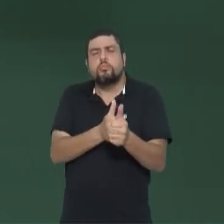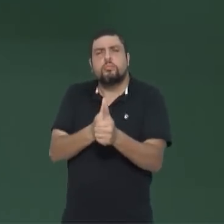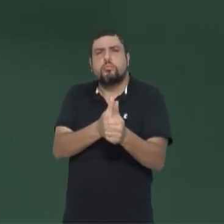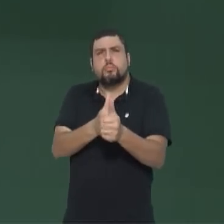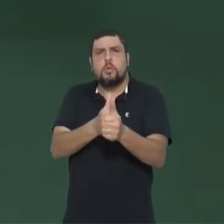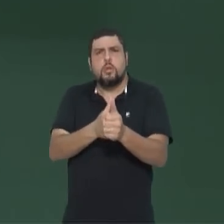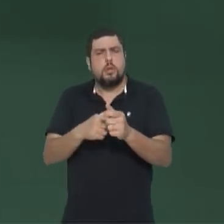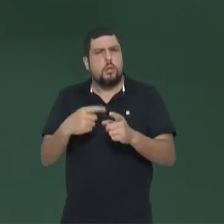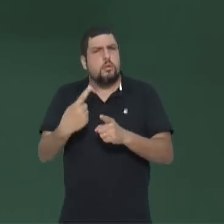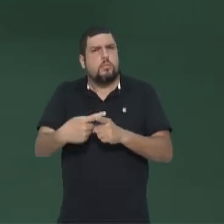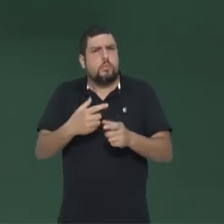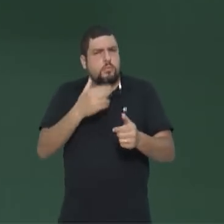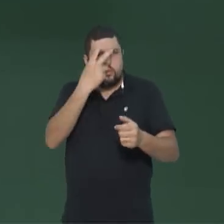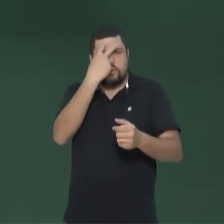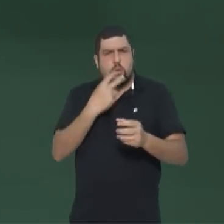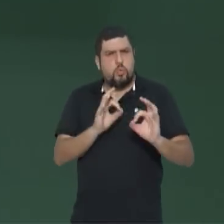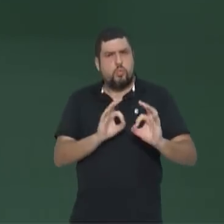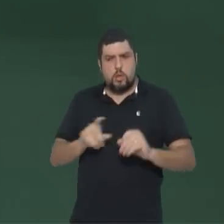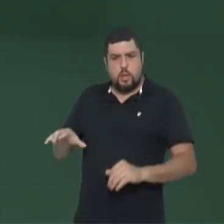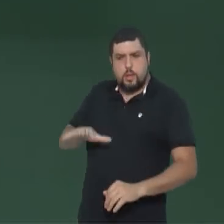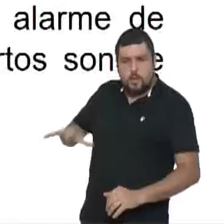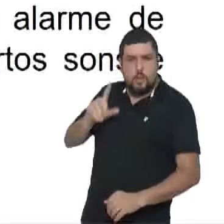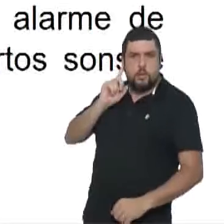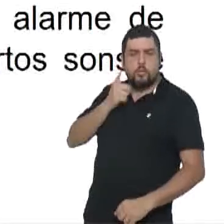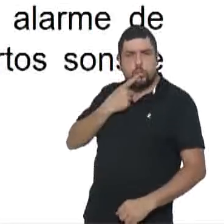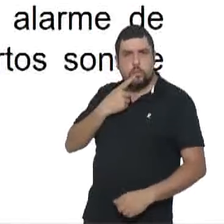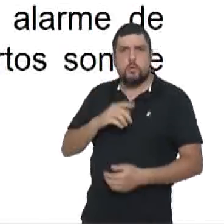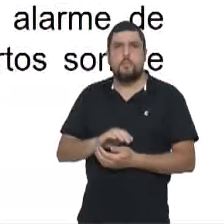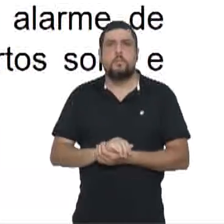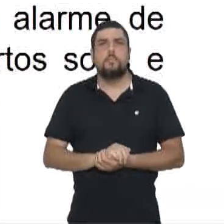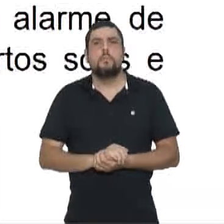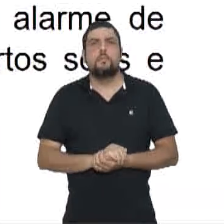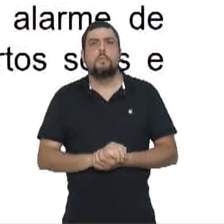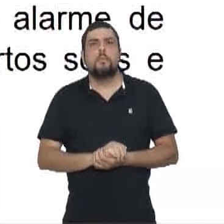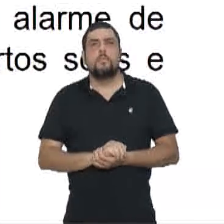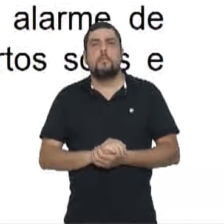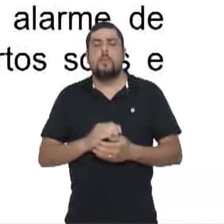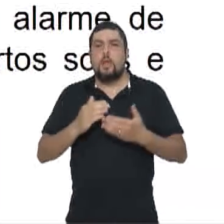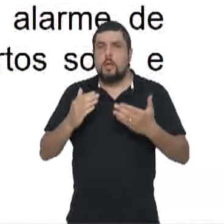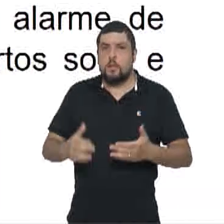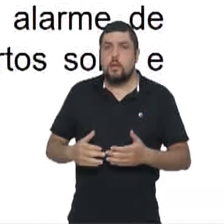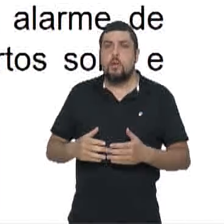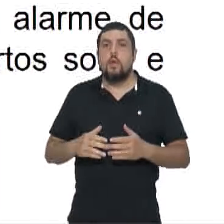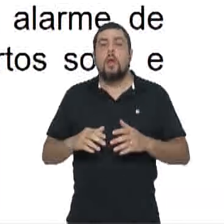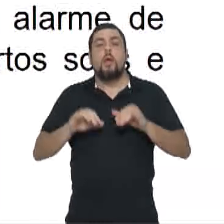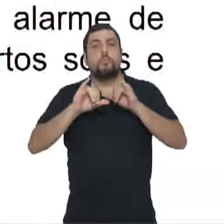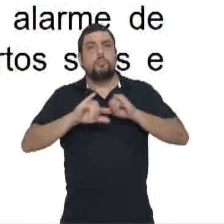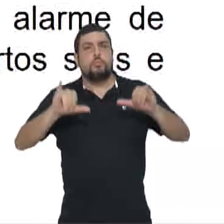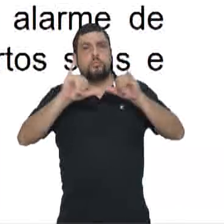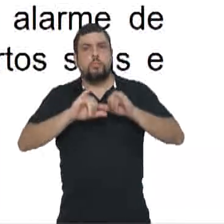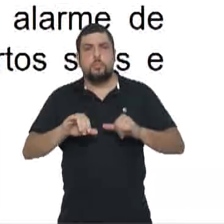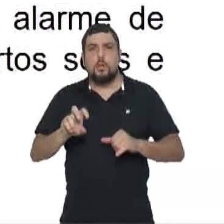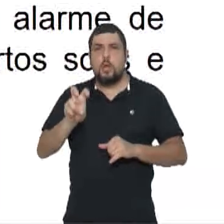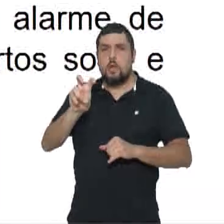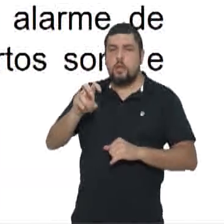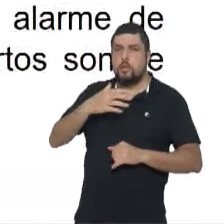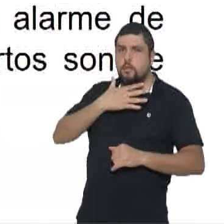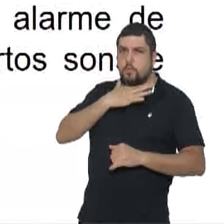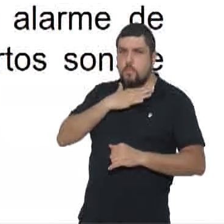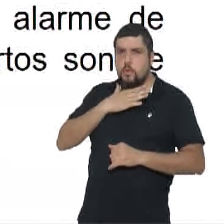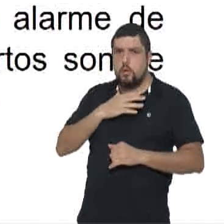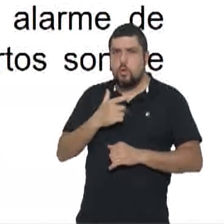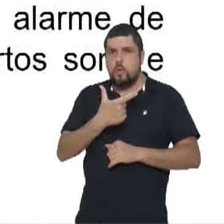não são as cegas e sim as surdas. Essa é uma notícia de 5 de março de 2012.